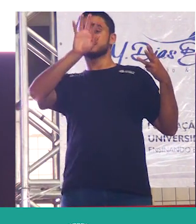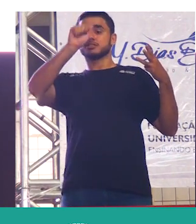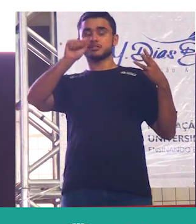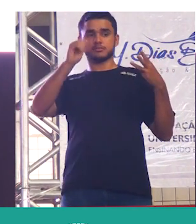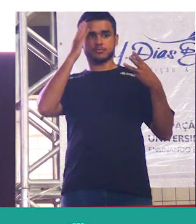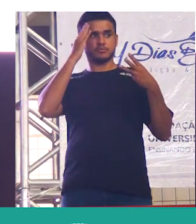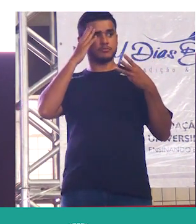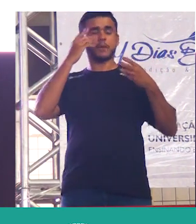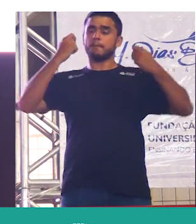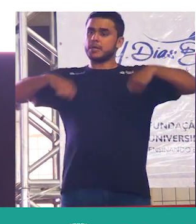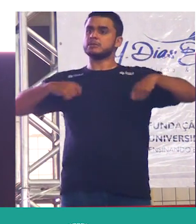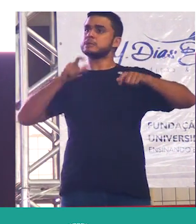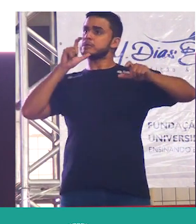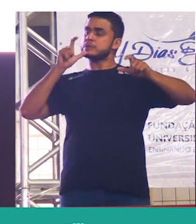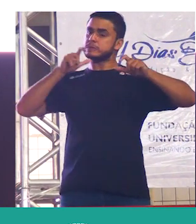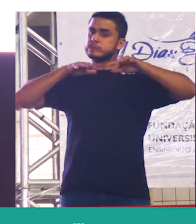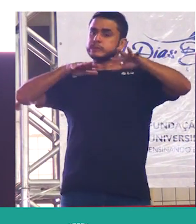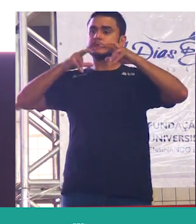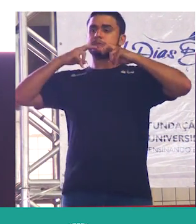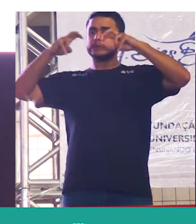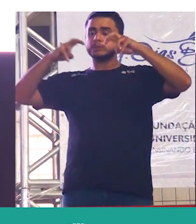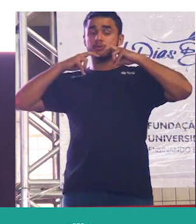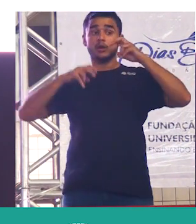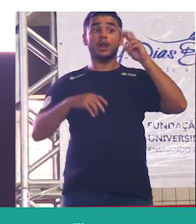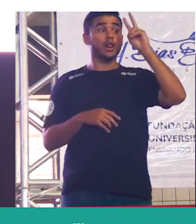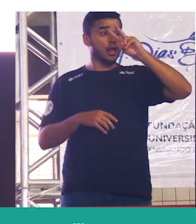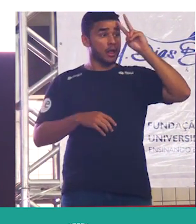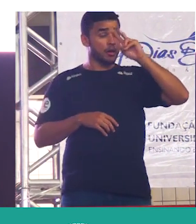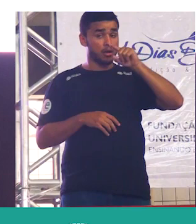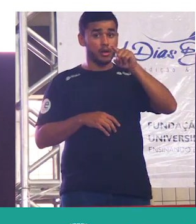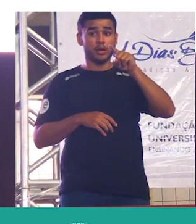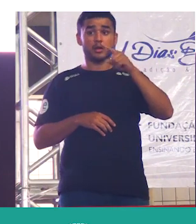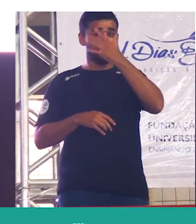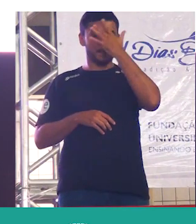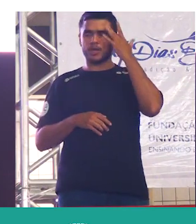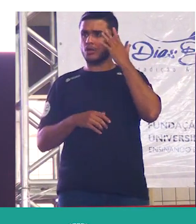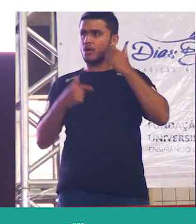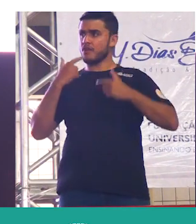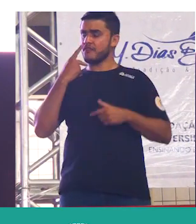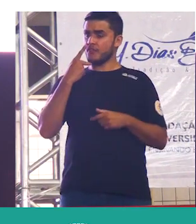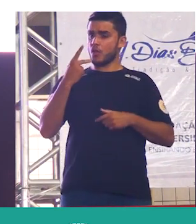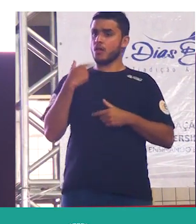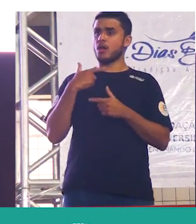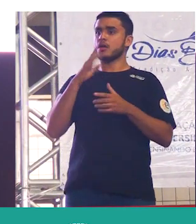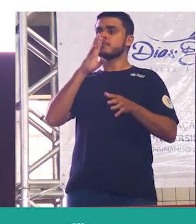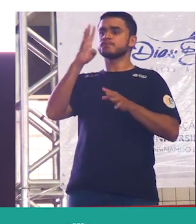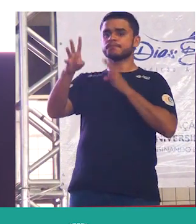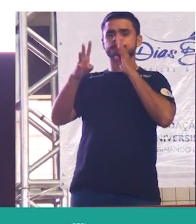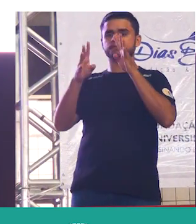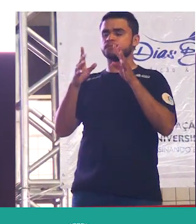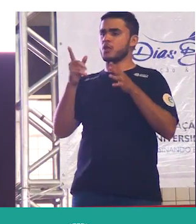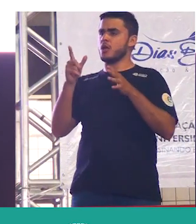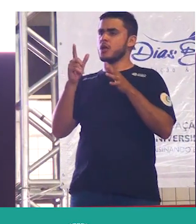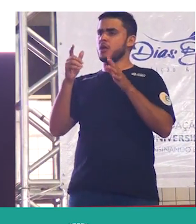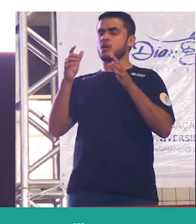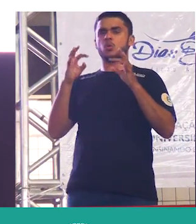que foi presa no Brasil naquela época, pessoal, acusada de terrorismo,